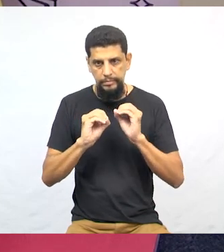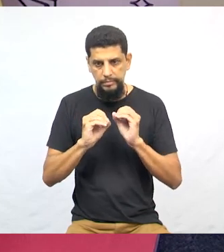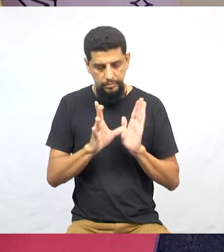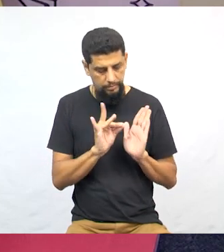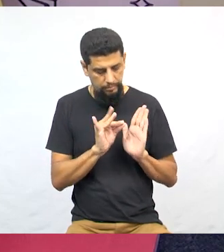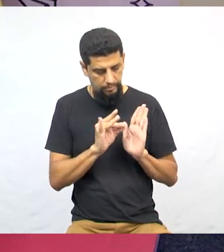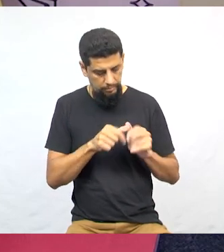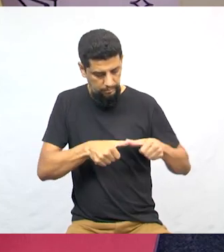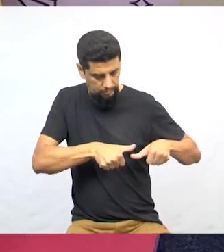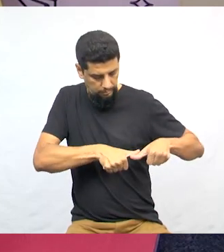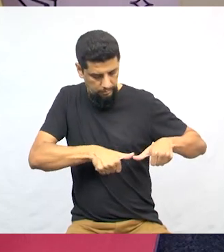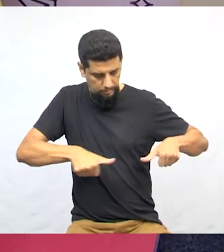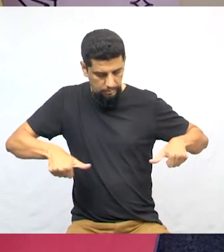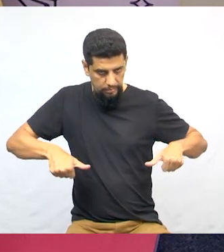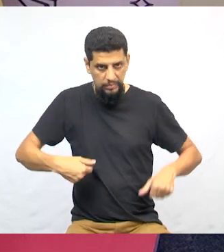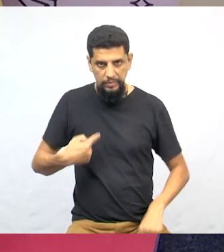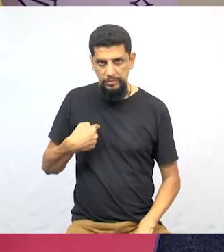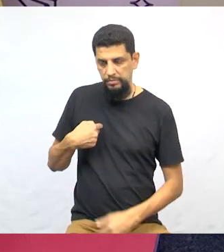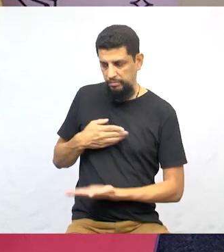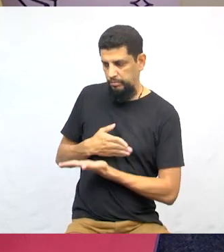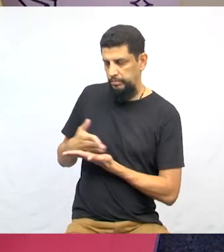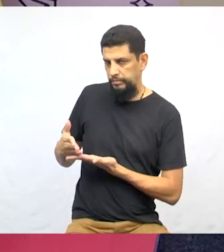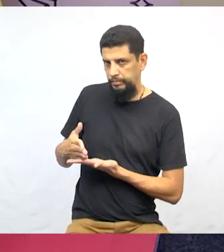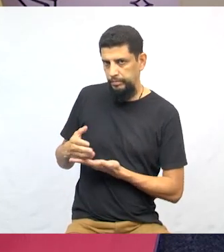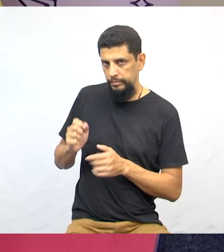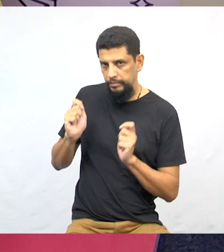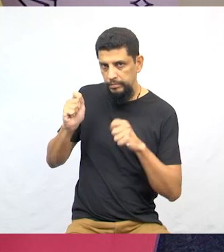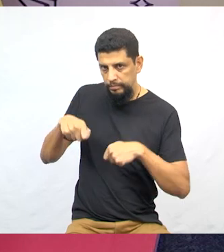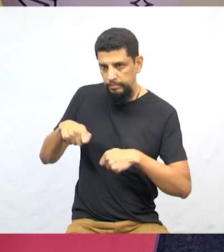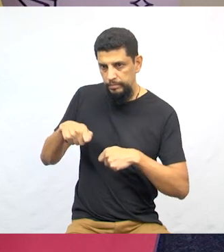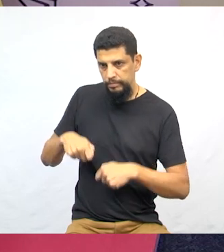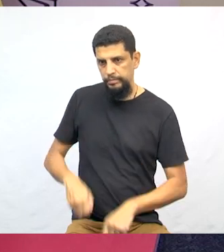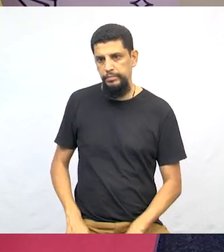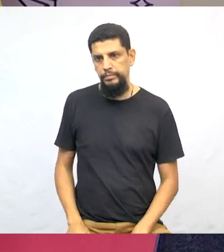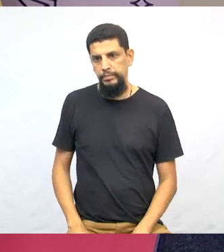Será que sou eu ou a professora Suzy? Vou começar então.